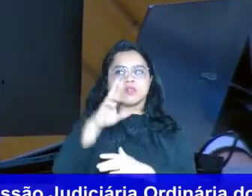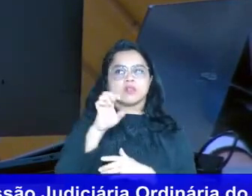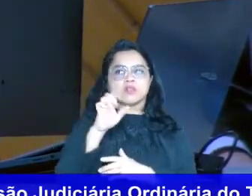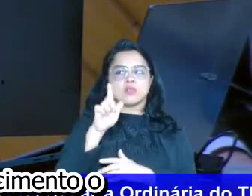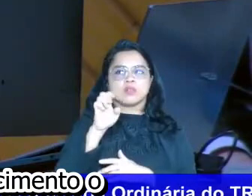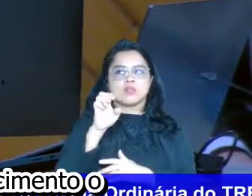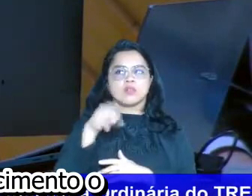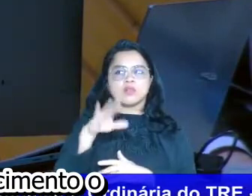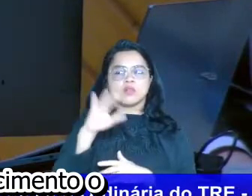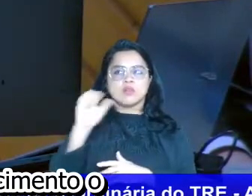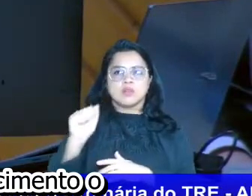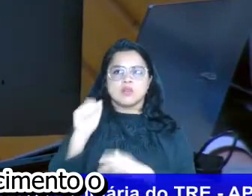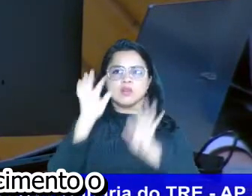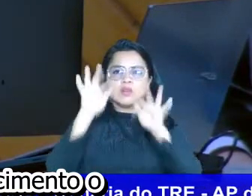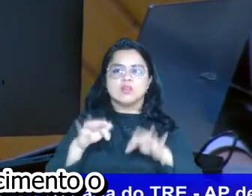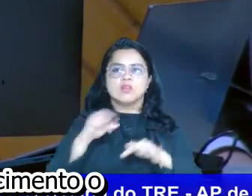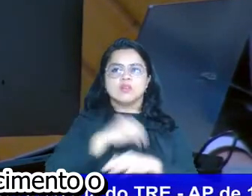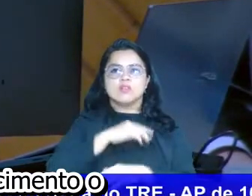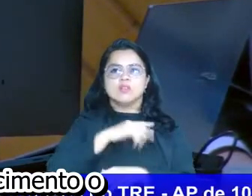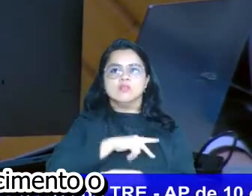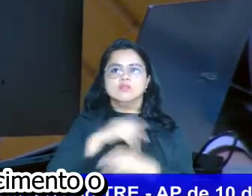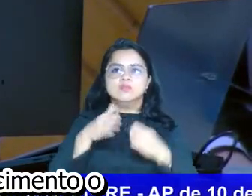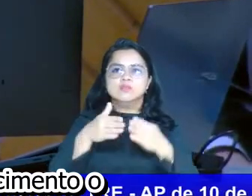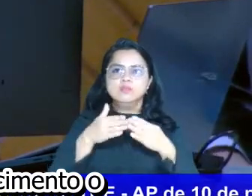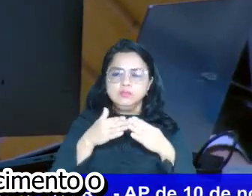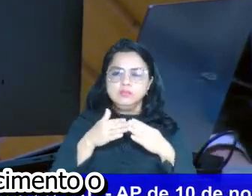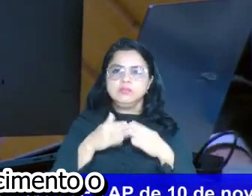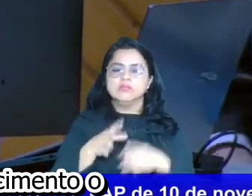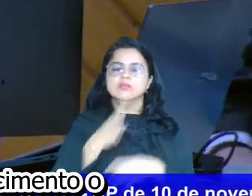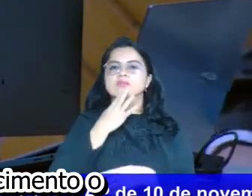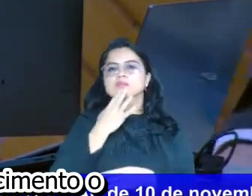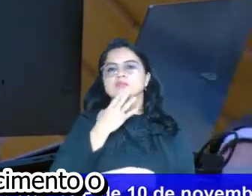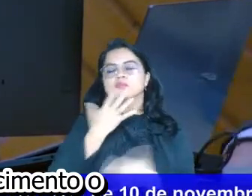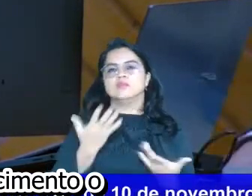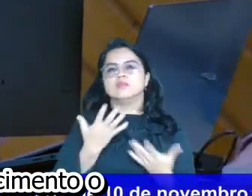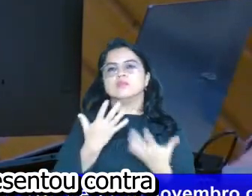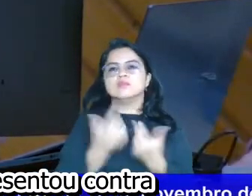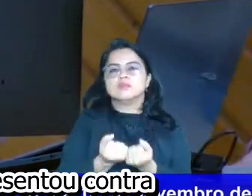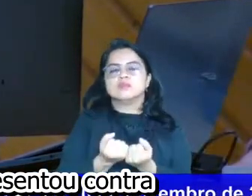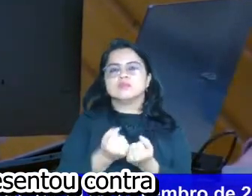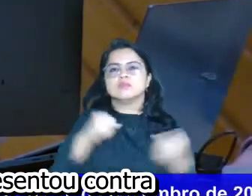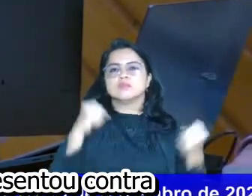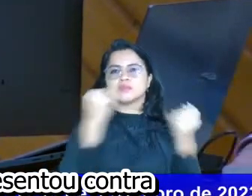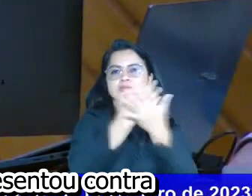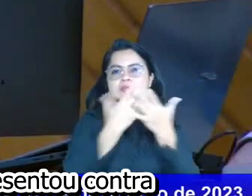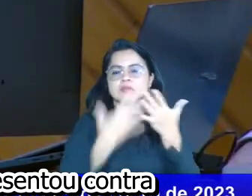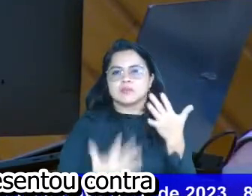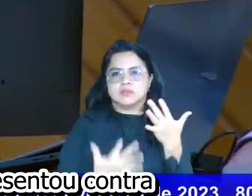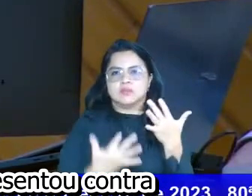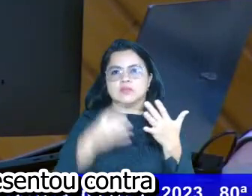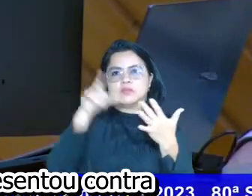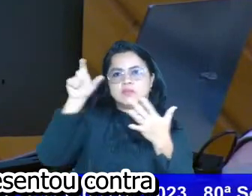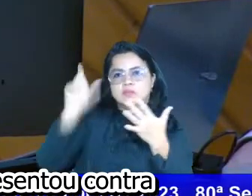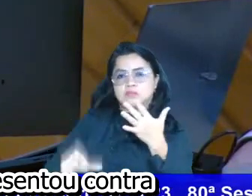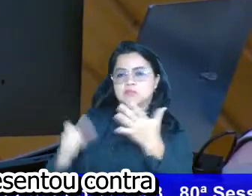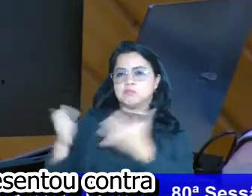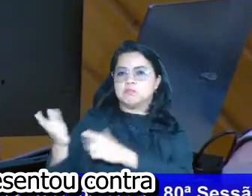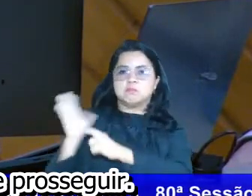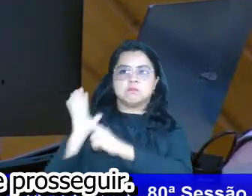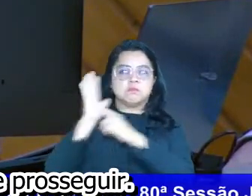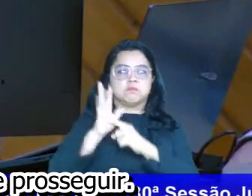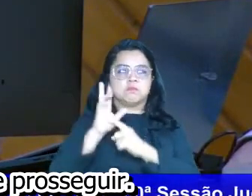regência. Ao final, o Ministério Público lhe requereu o conhecimento e o acolhimento dos embargos. E a embargada ela não